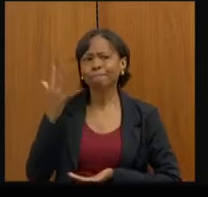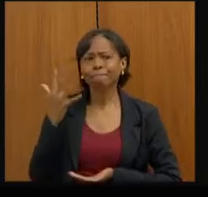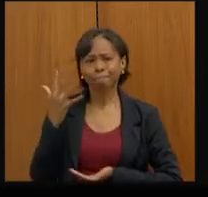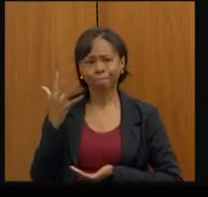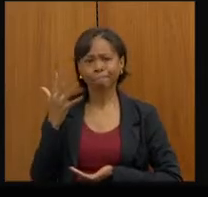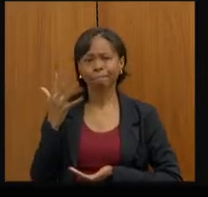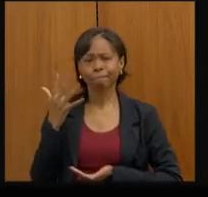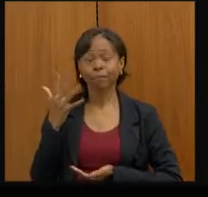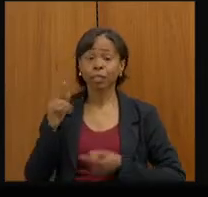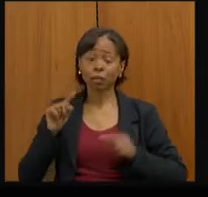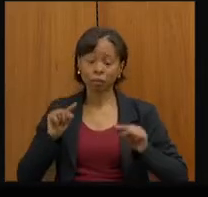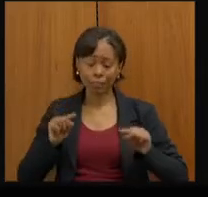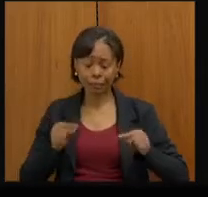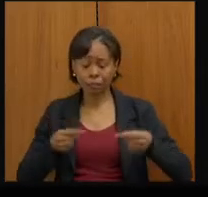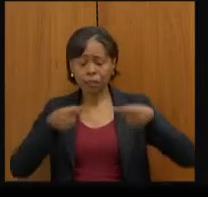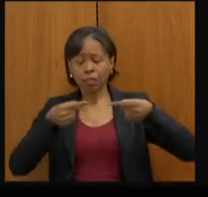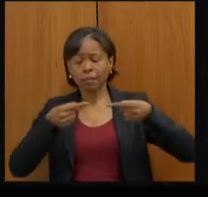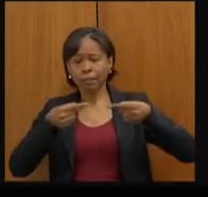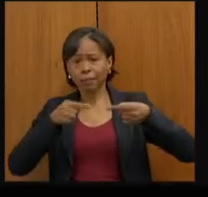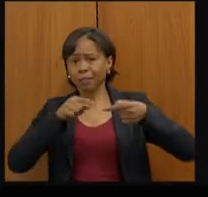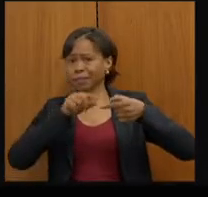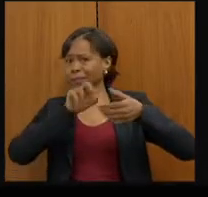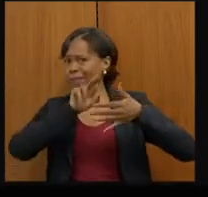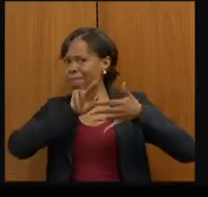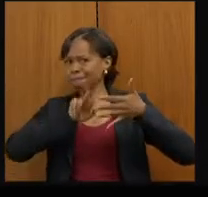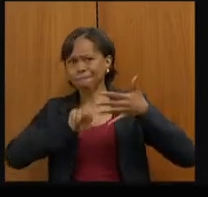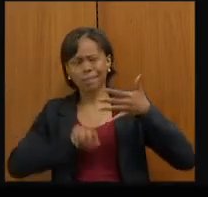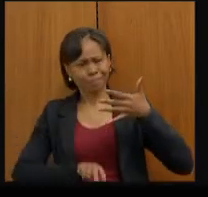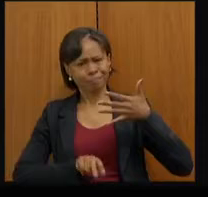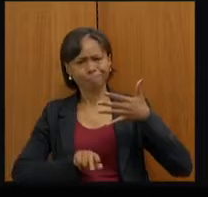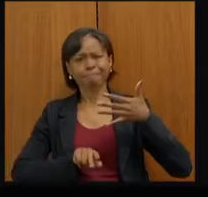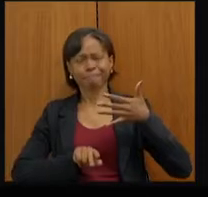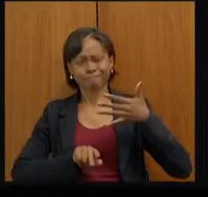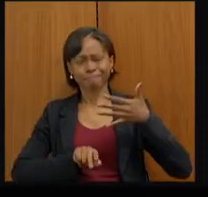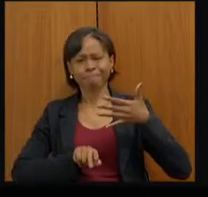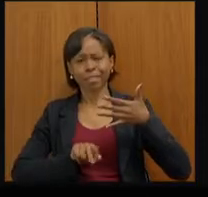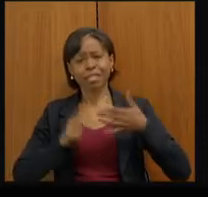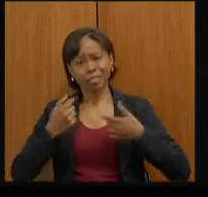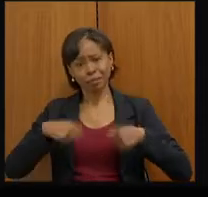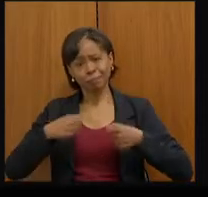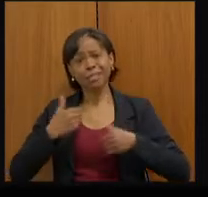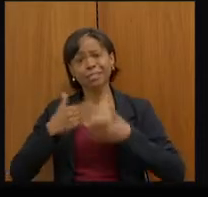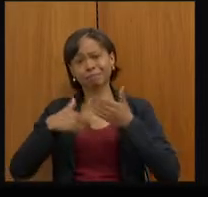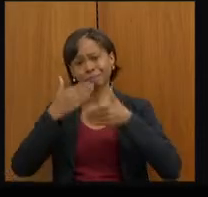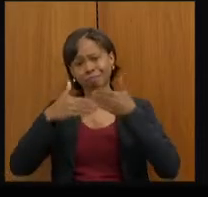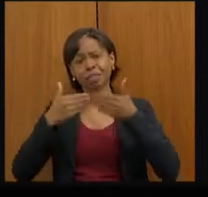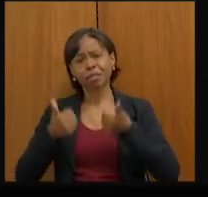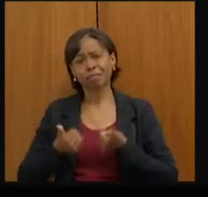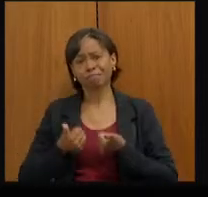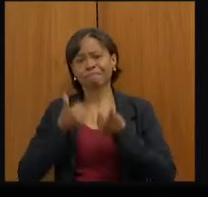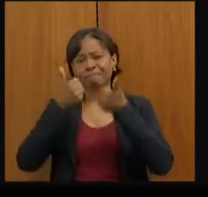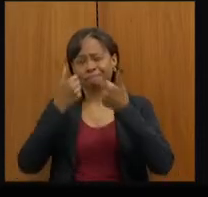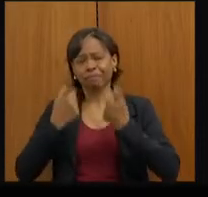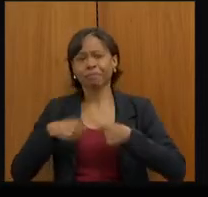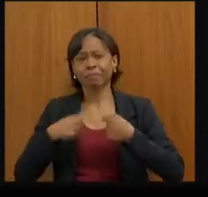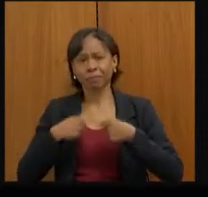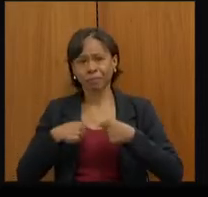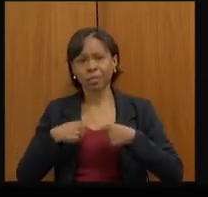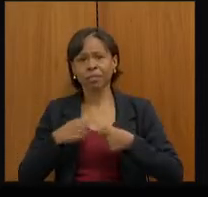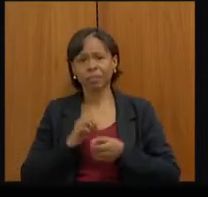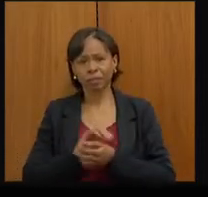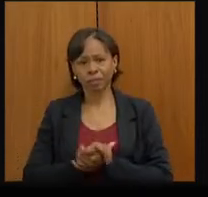desafios estão postos para nós pode passar por favor e a gente precisa avançar independentemente de não ter